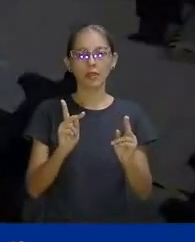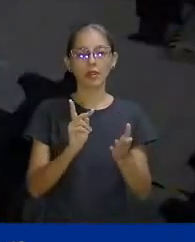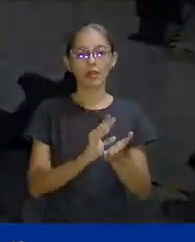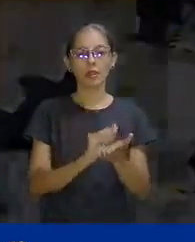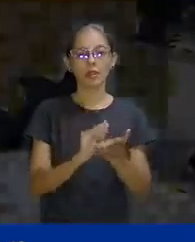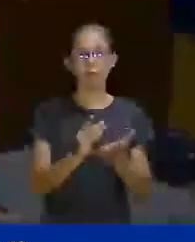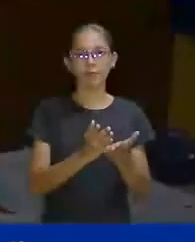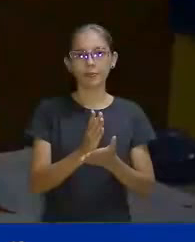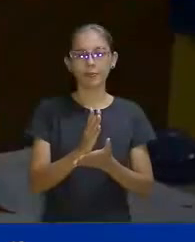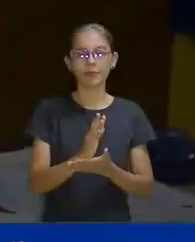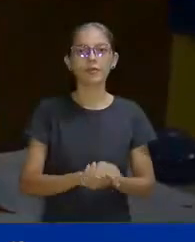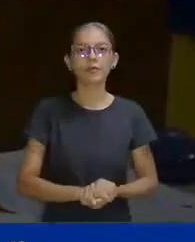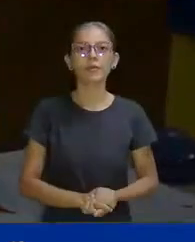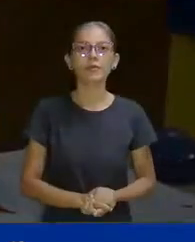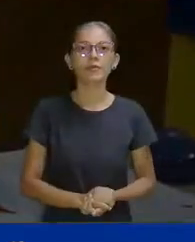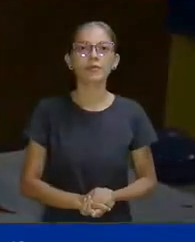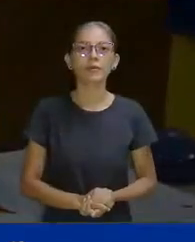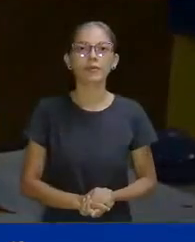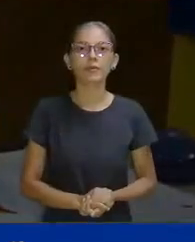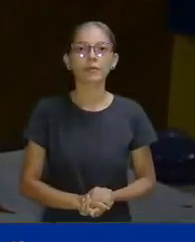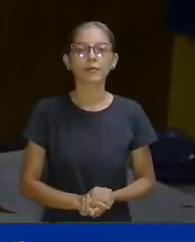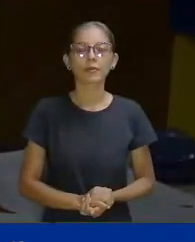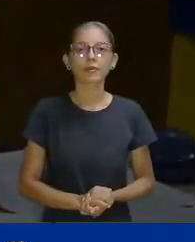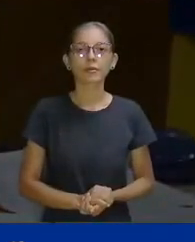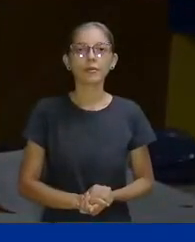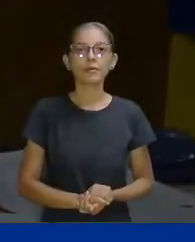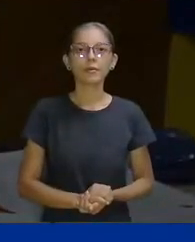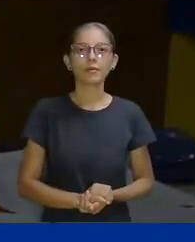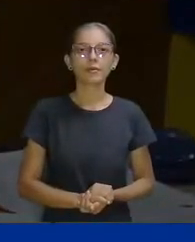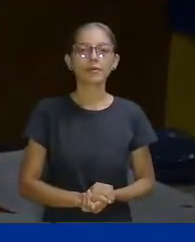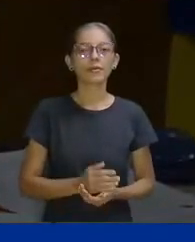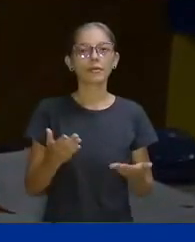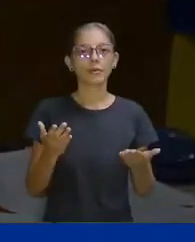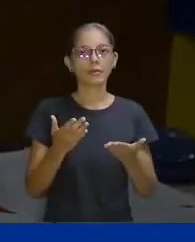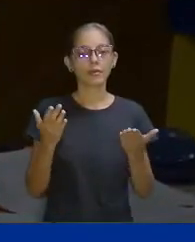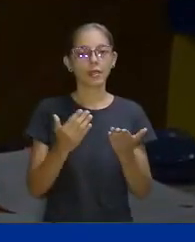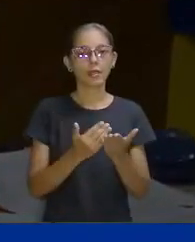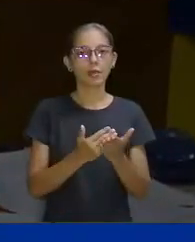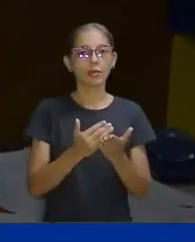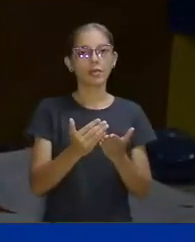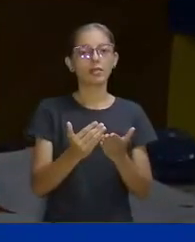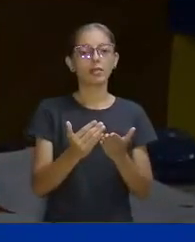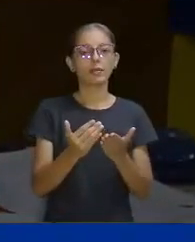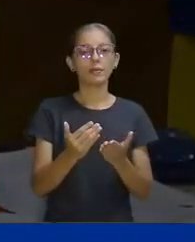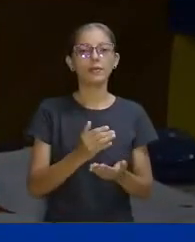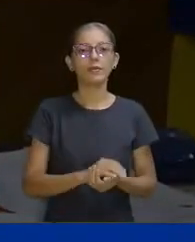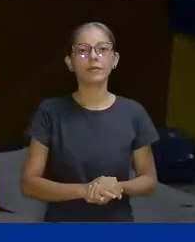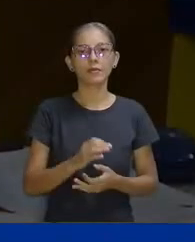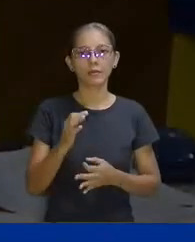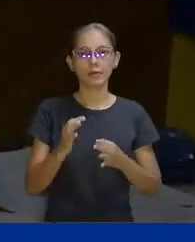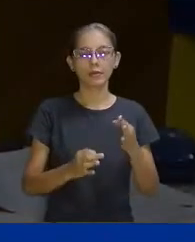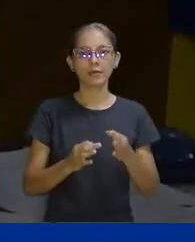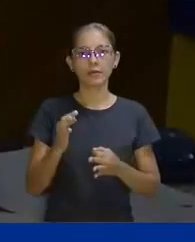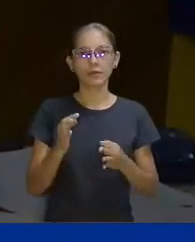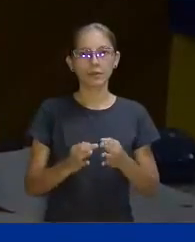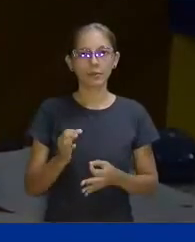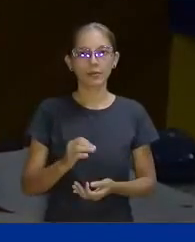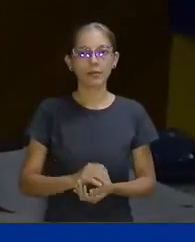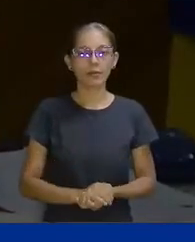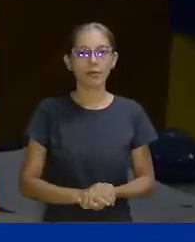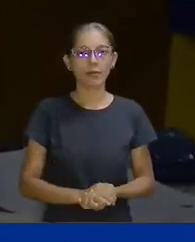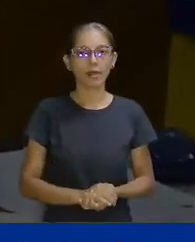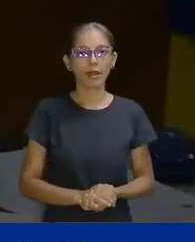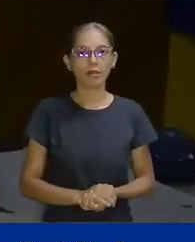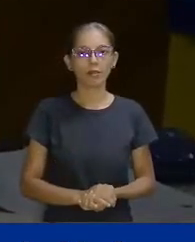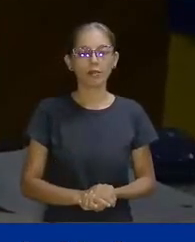aprovada. Ata aprovada. Vamos dar início aos nossos julgamentos, porque temos